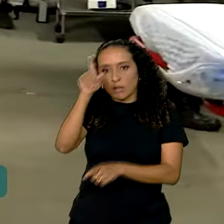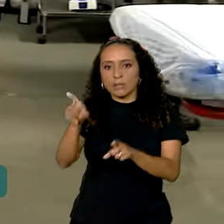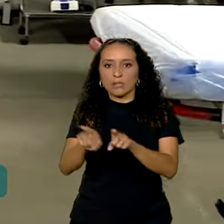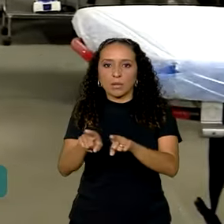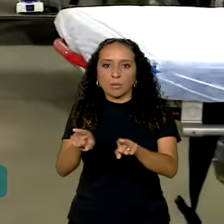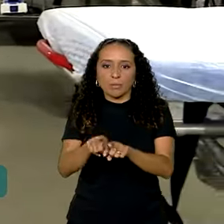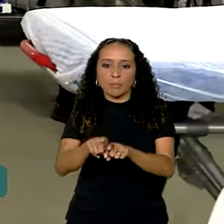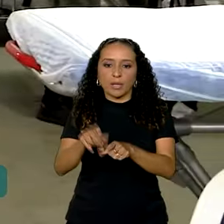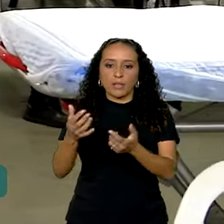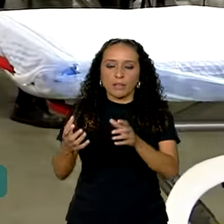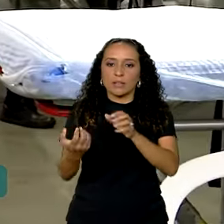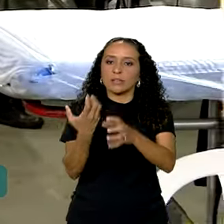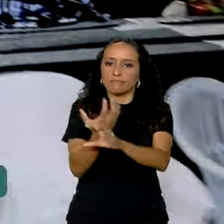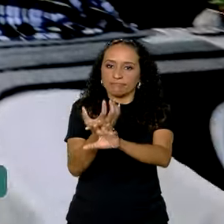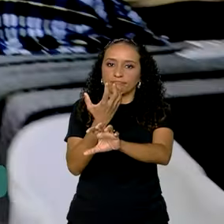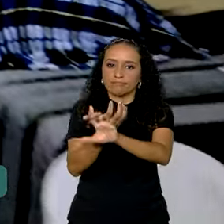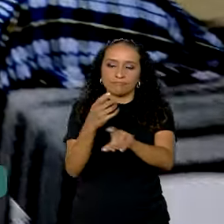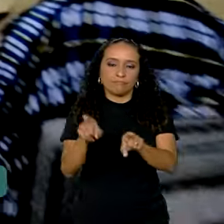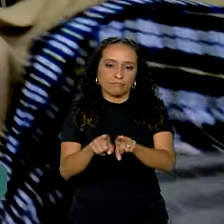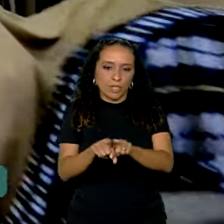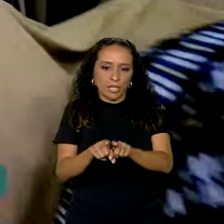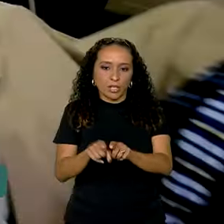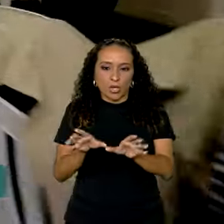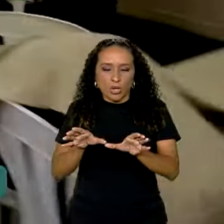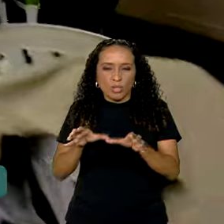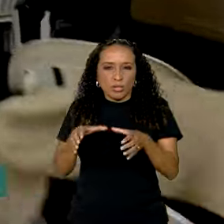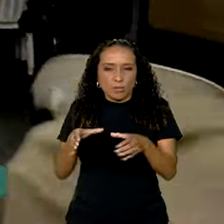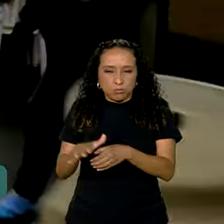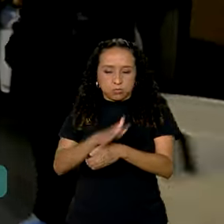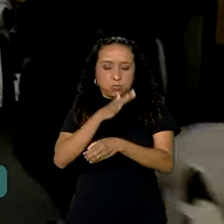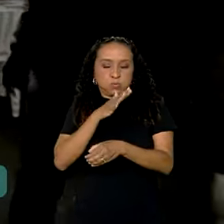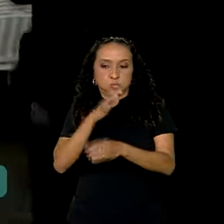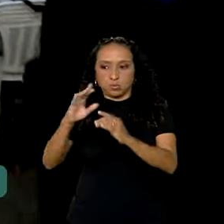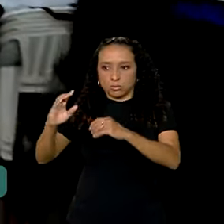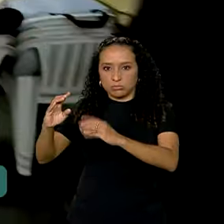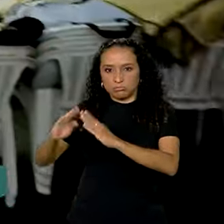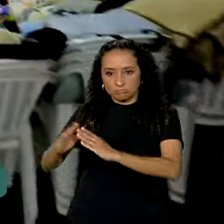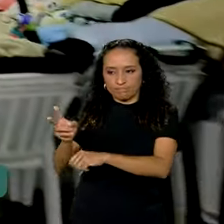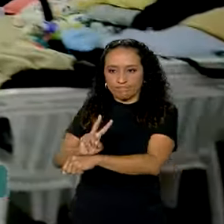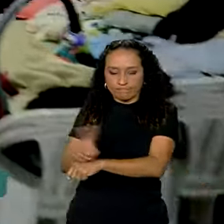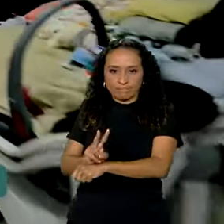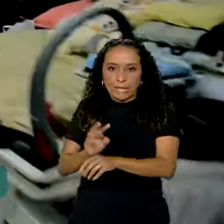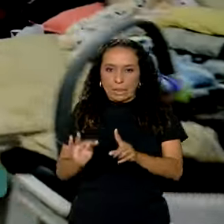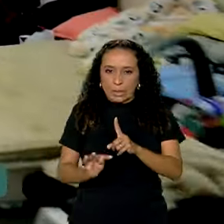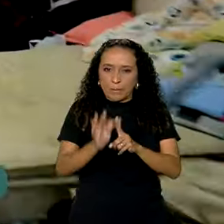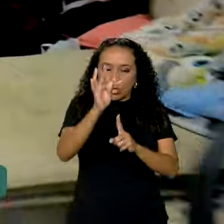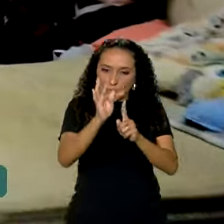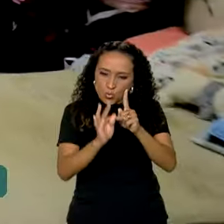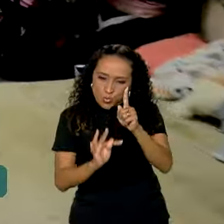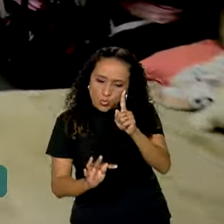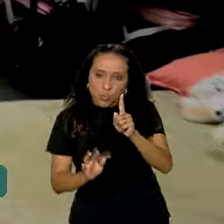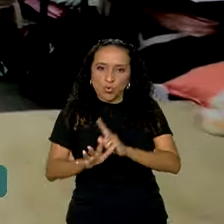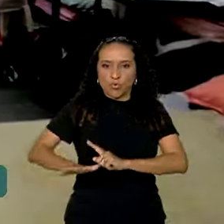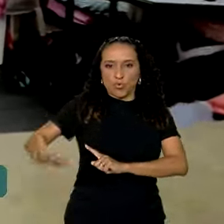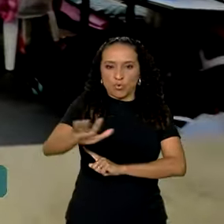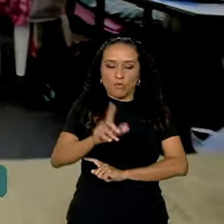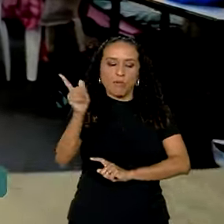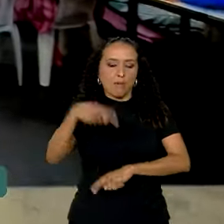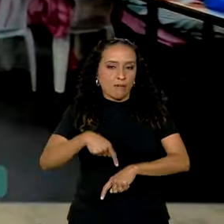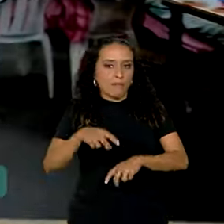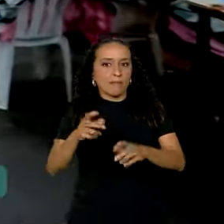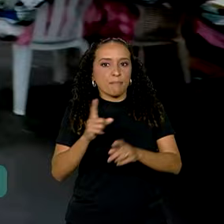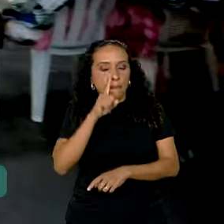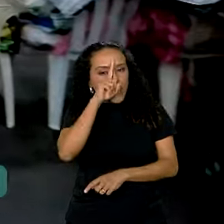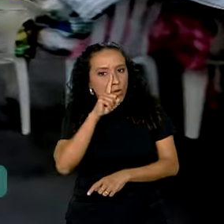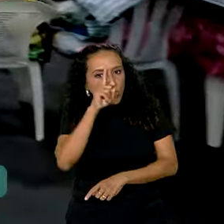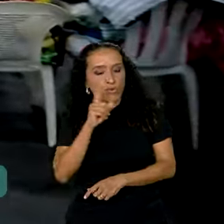por telemedicina. As aglomerações nos abrigos e a temperatura cada vez mais baixa na região são fatores de